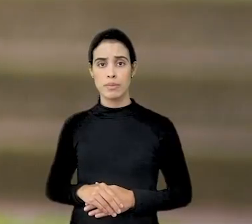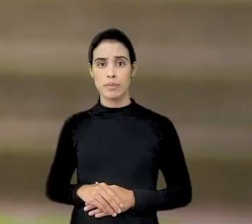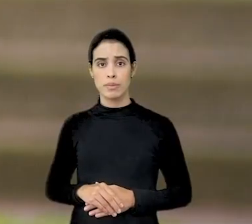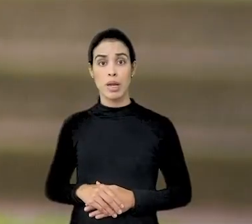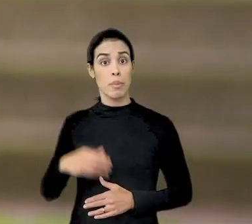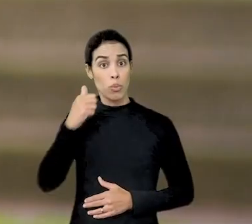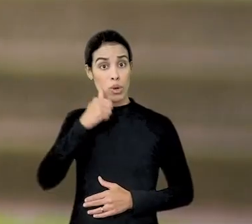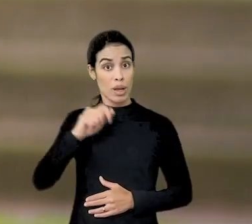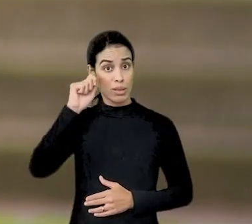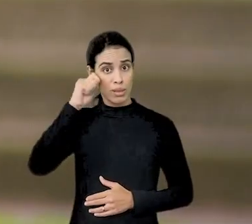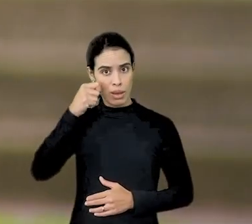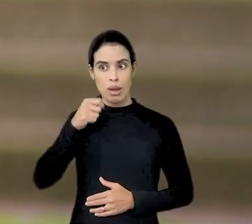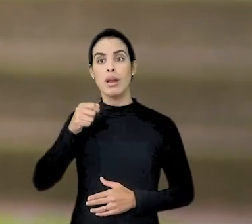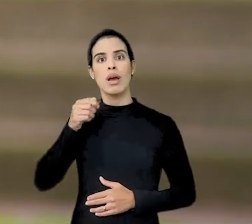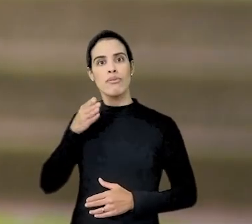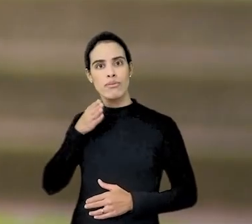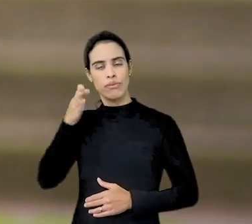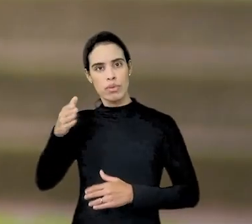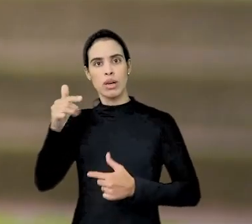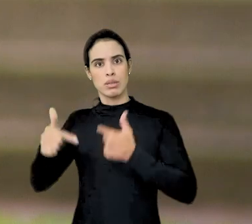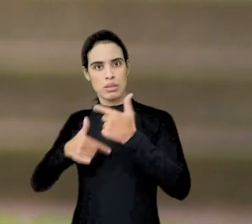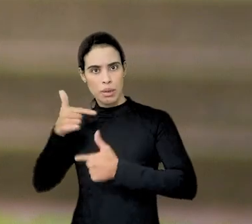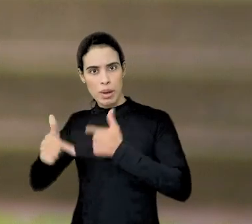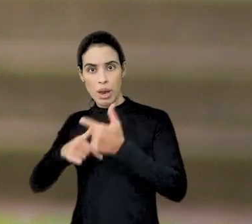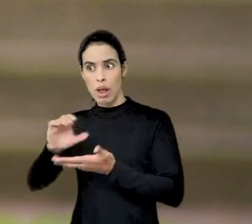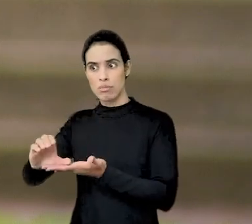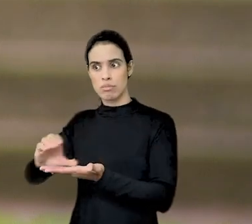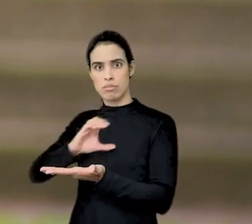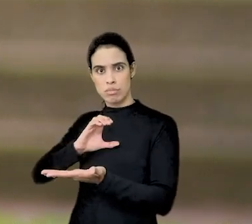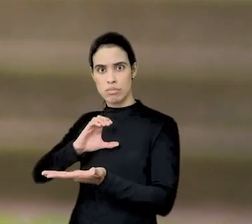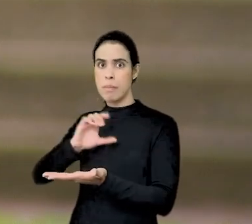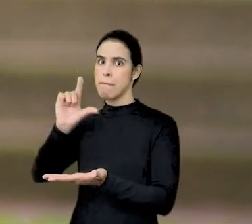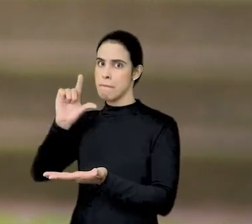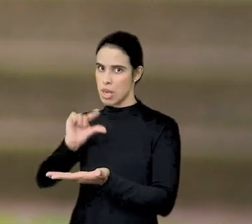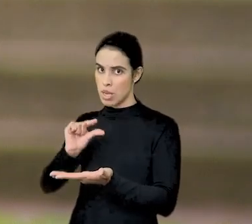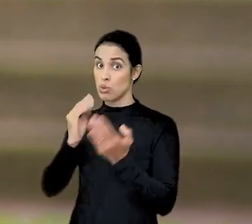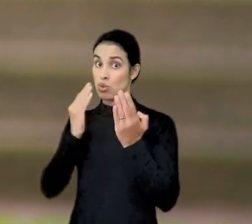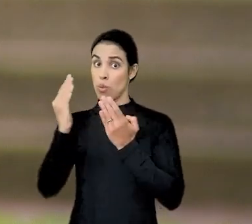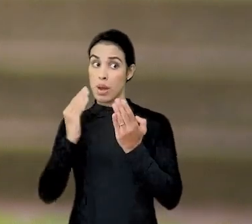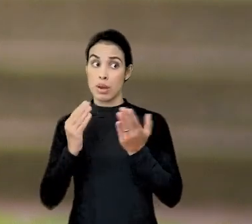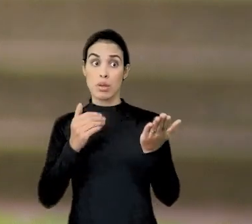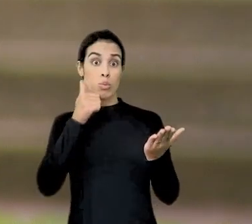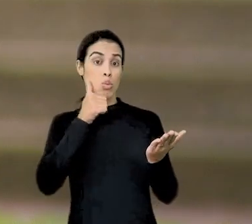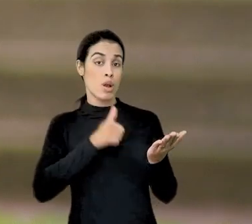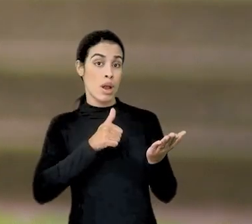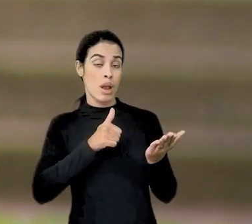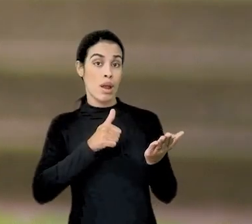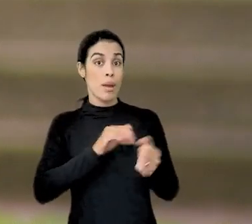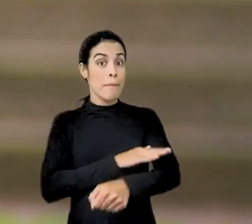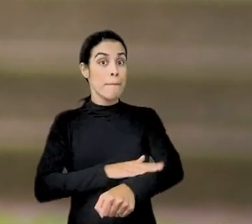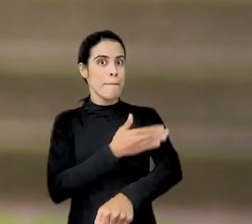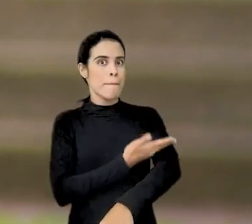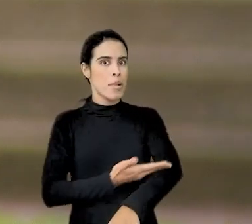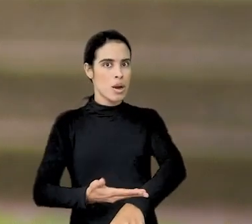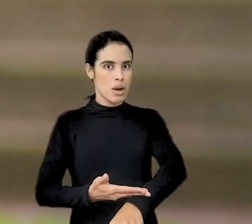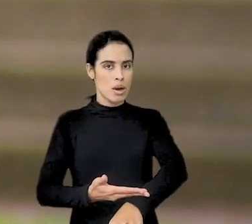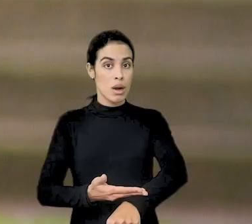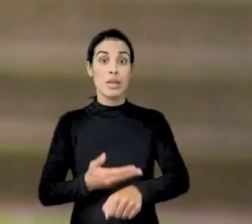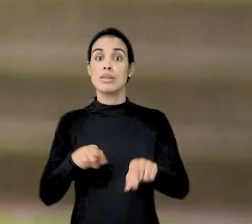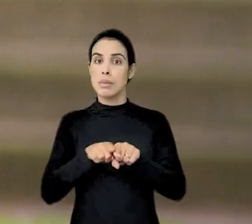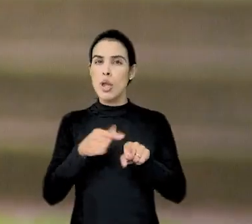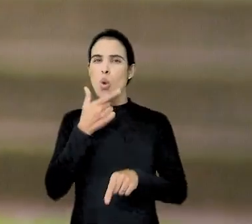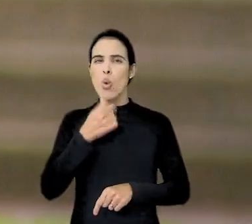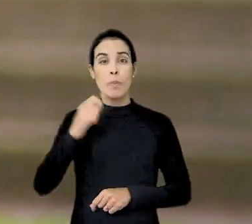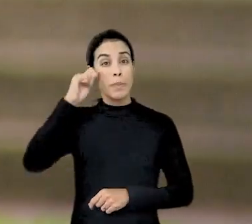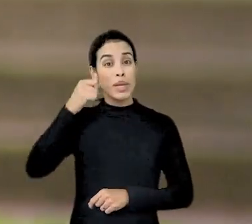mercado de trabalho, a mulher negra, ela ganha menos, obviamente, do que a mulher branca, mas ela ganha